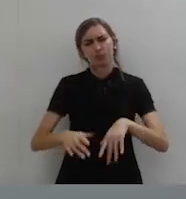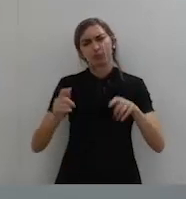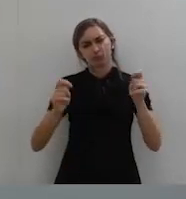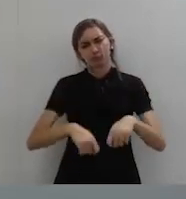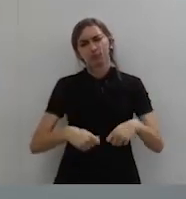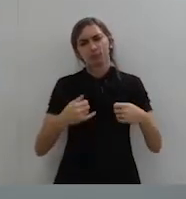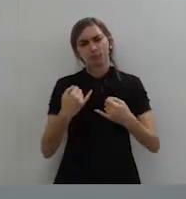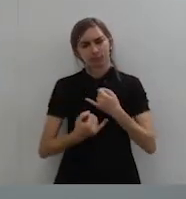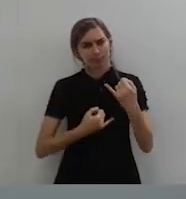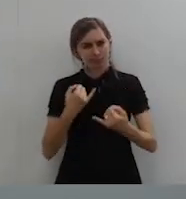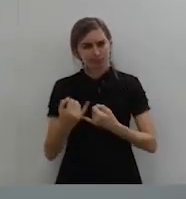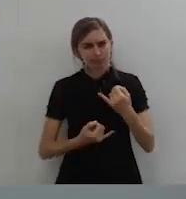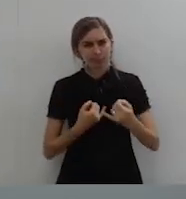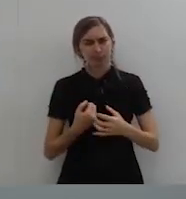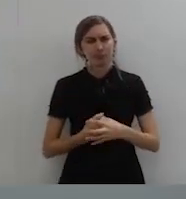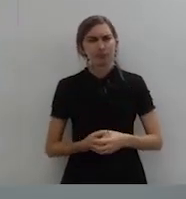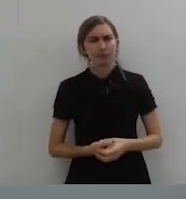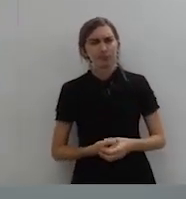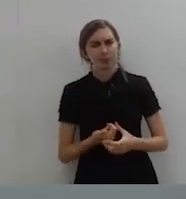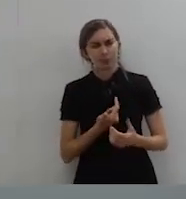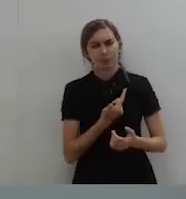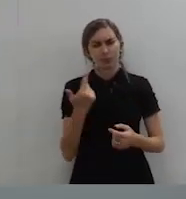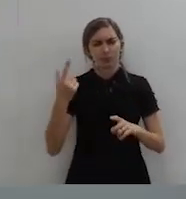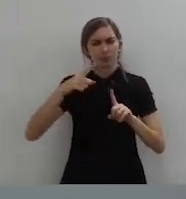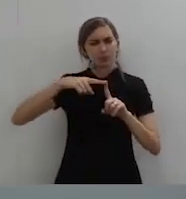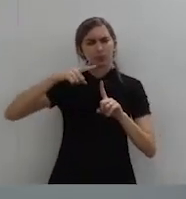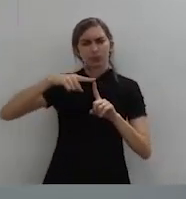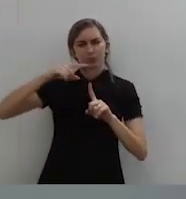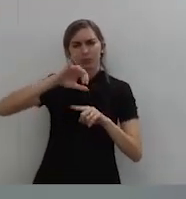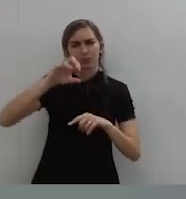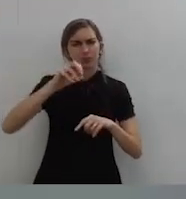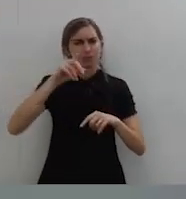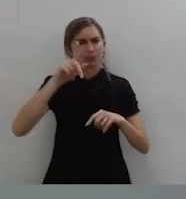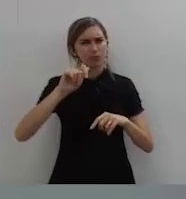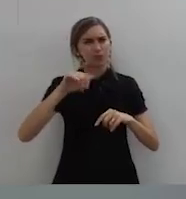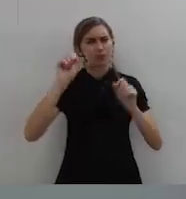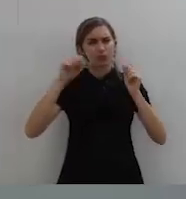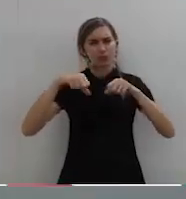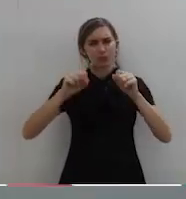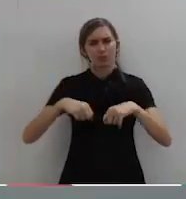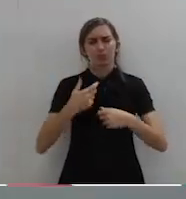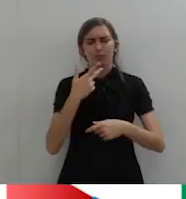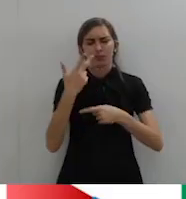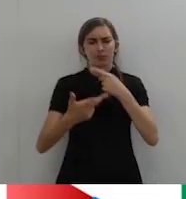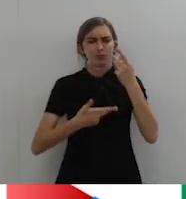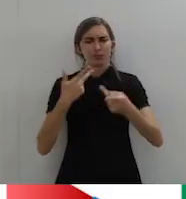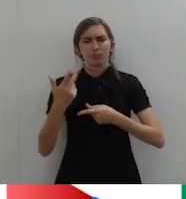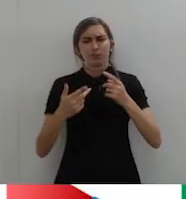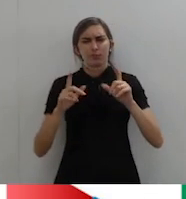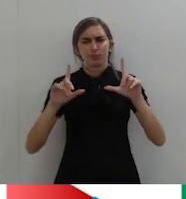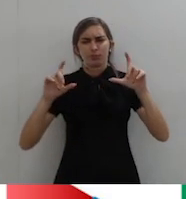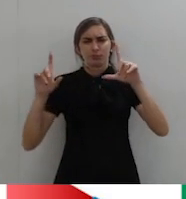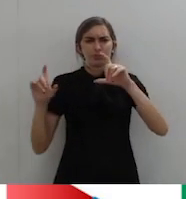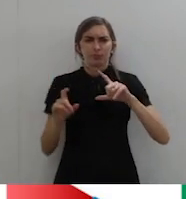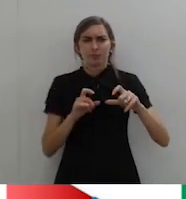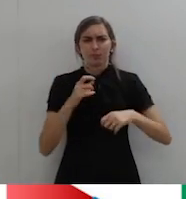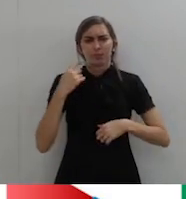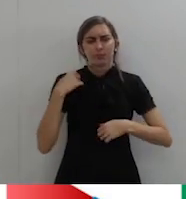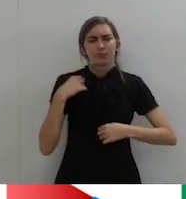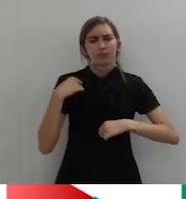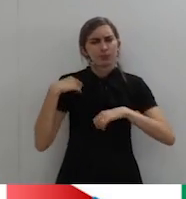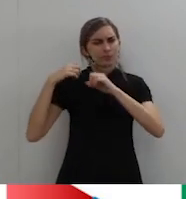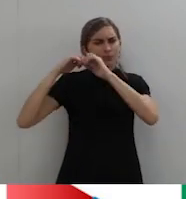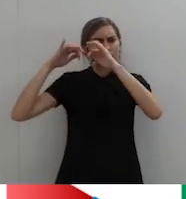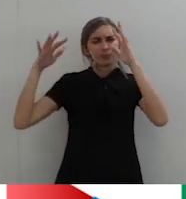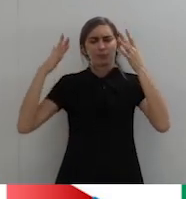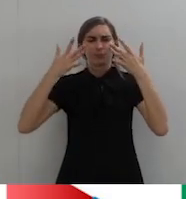possíveis para serem brincados. Um outro tipo de jogo, aí sim, quando a gente falou da questão da imaginação, é